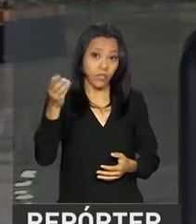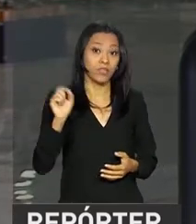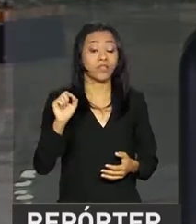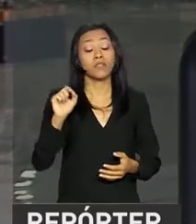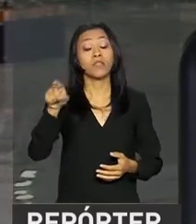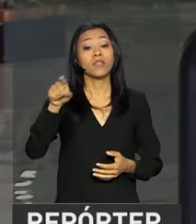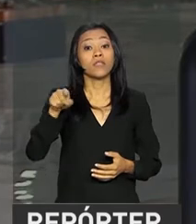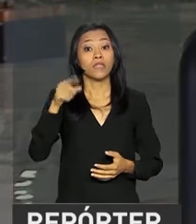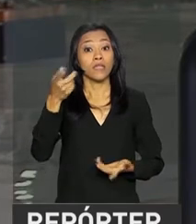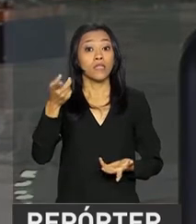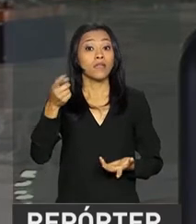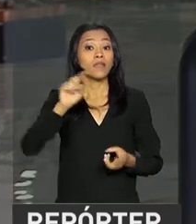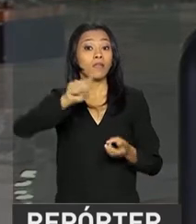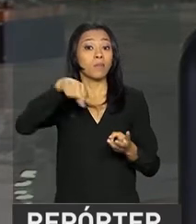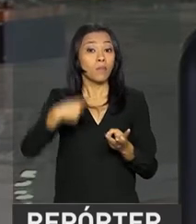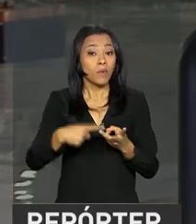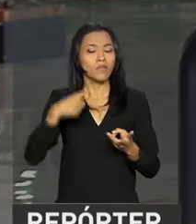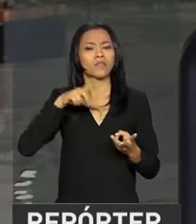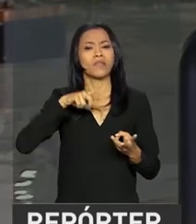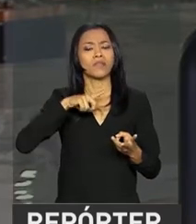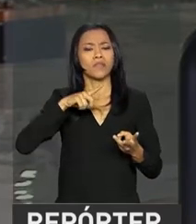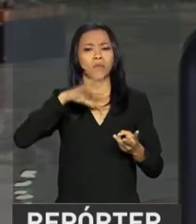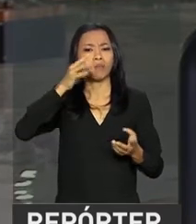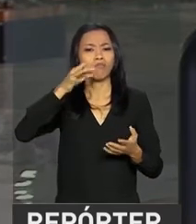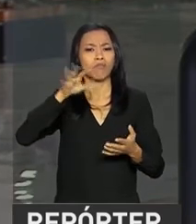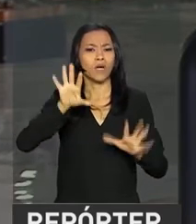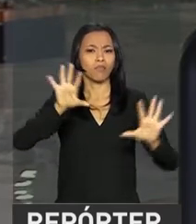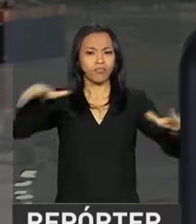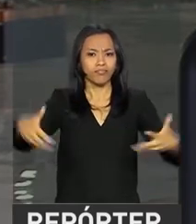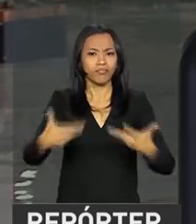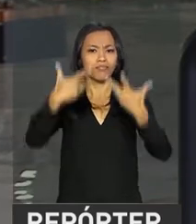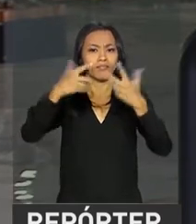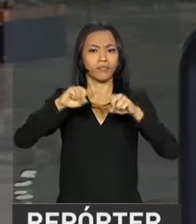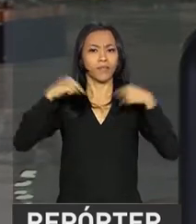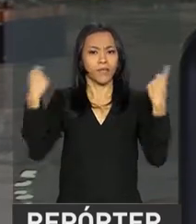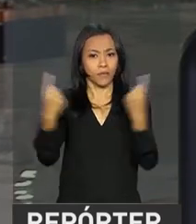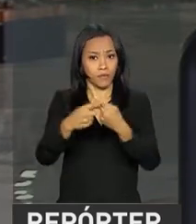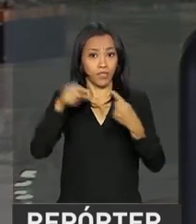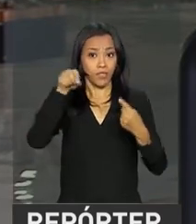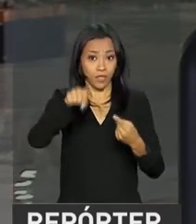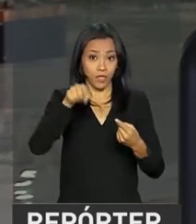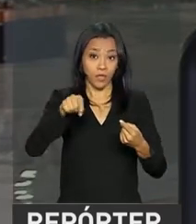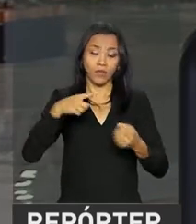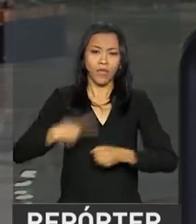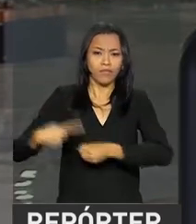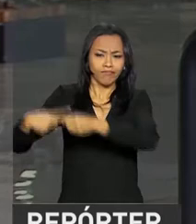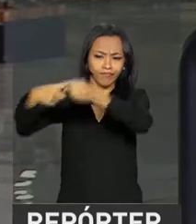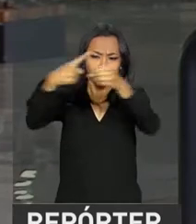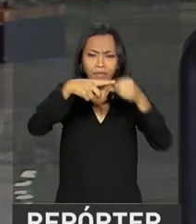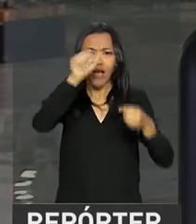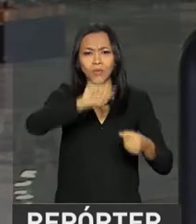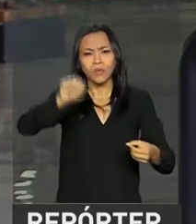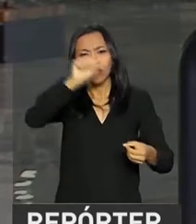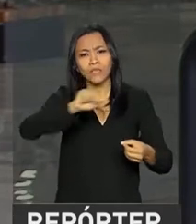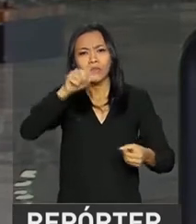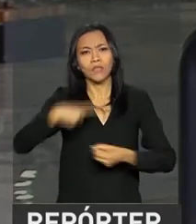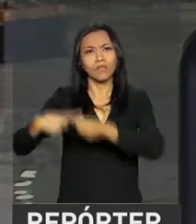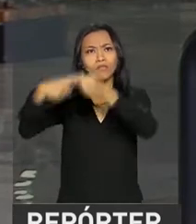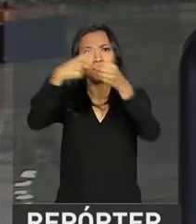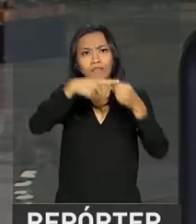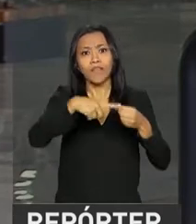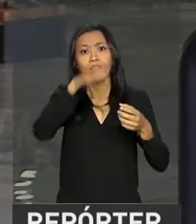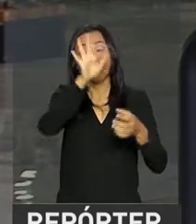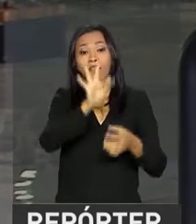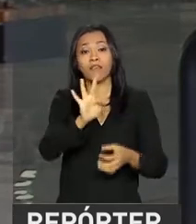depois ele tem um evento aqui com representantes da Confederação Nacional dos Municípios, associações e federações estaduais